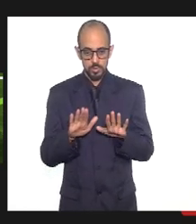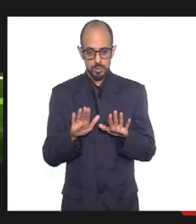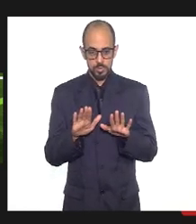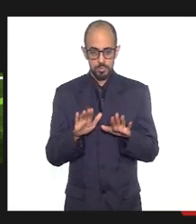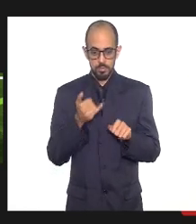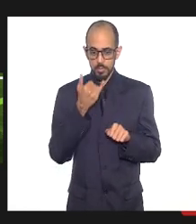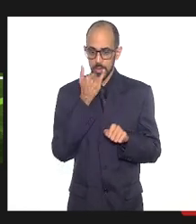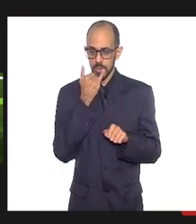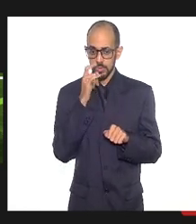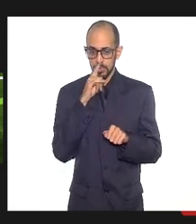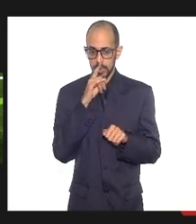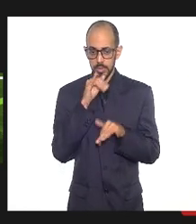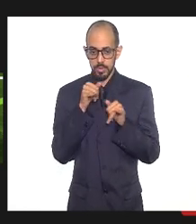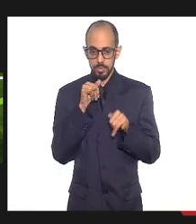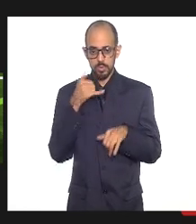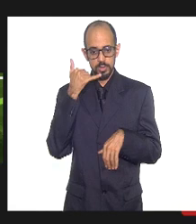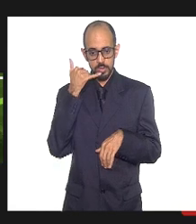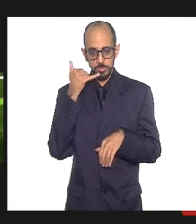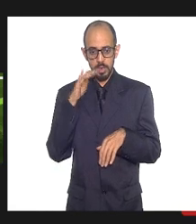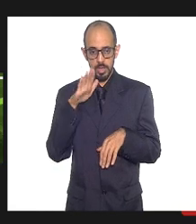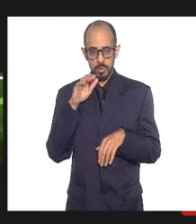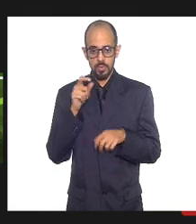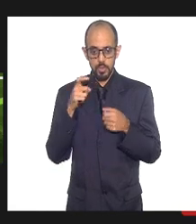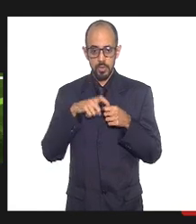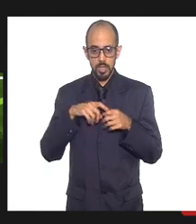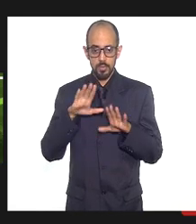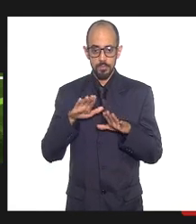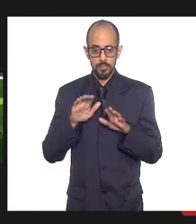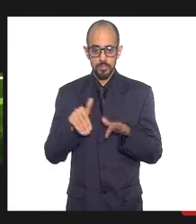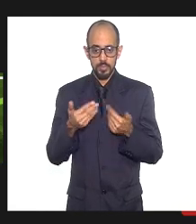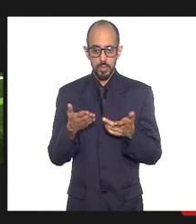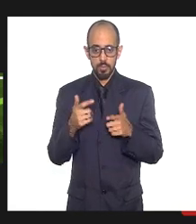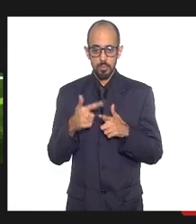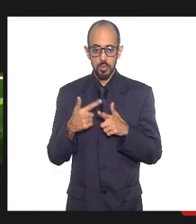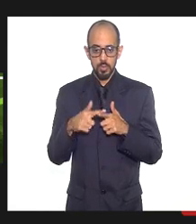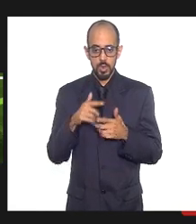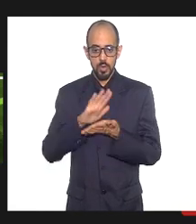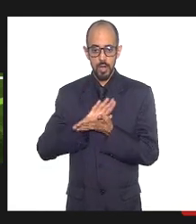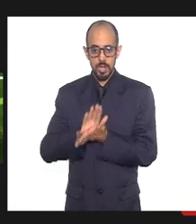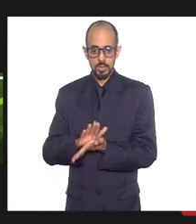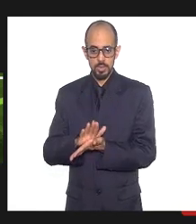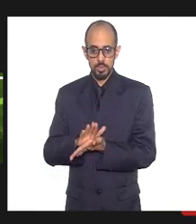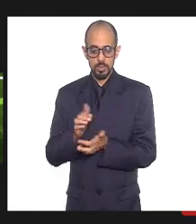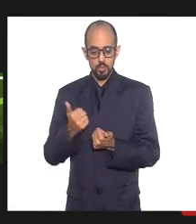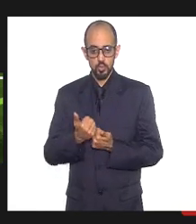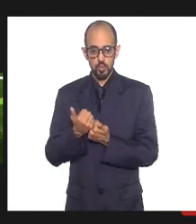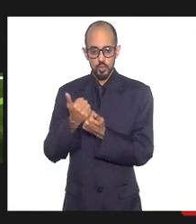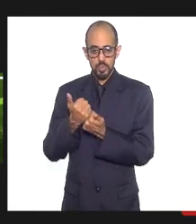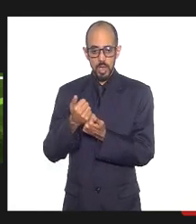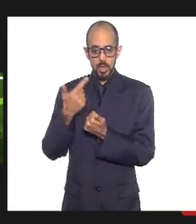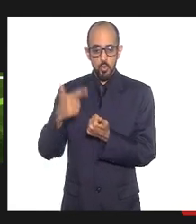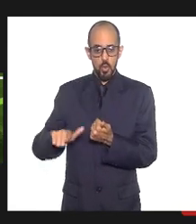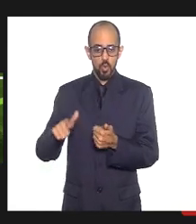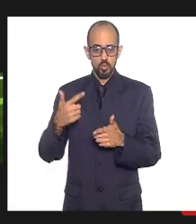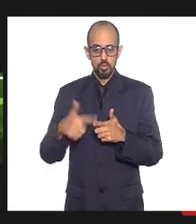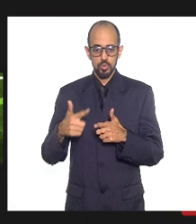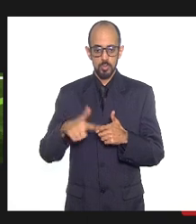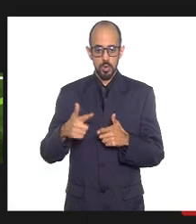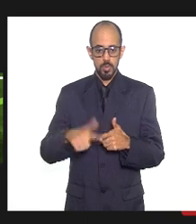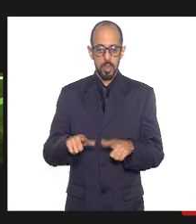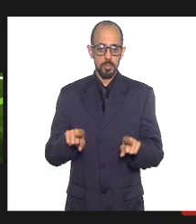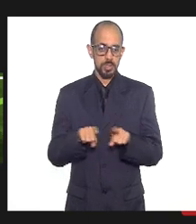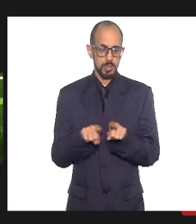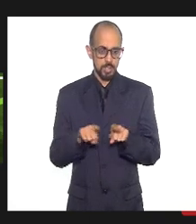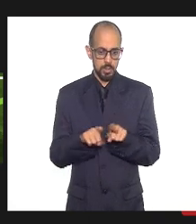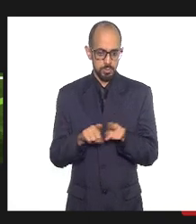Ai, gente, perdão, o celular tocou, voltando. Porque o racismo acaba sustentando todas as outras questões, né, que